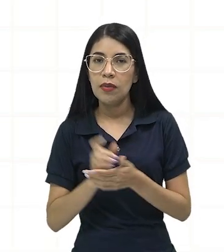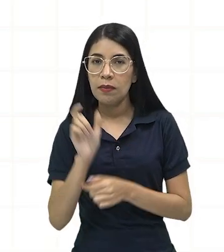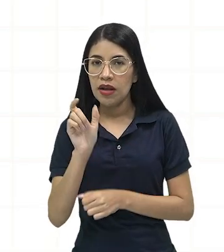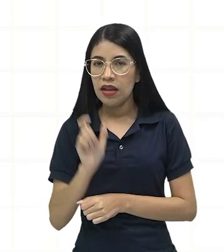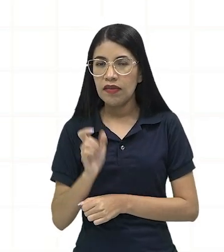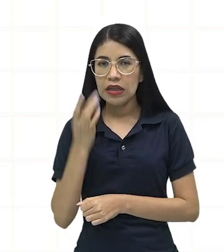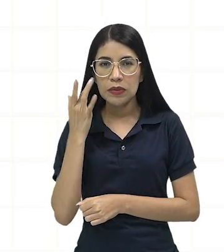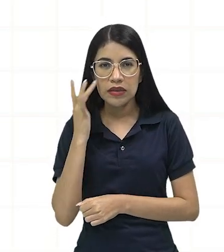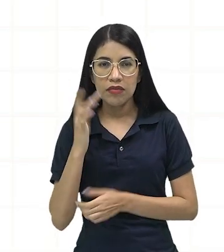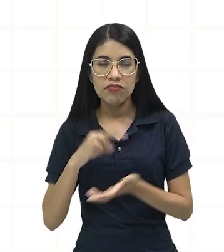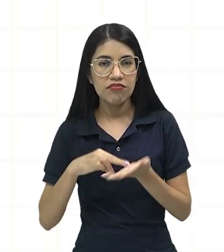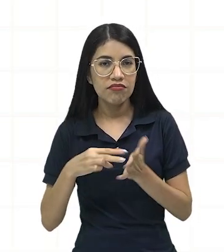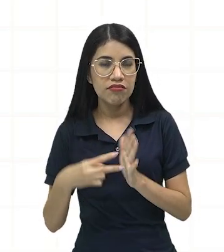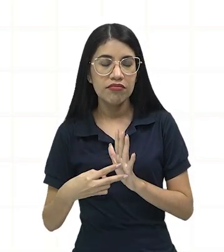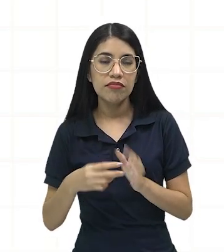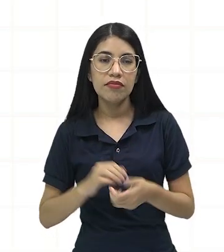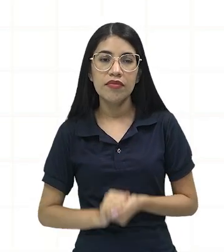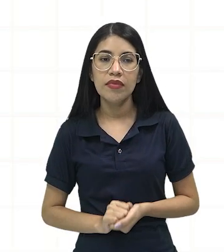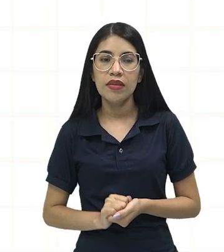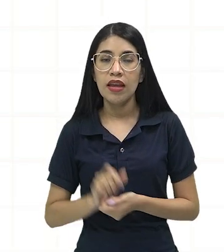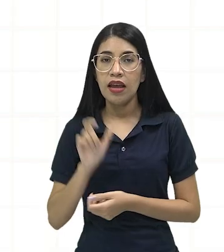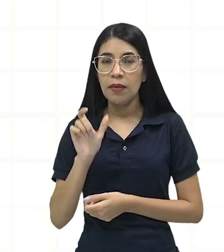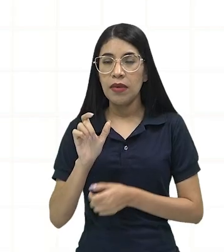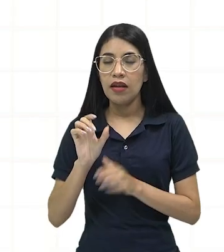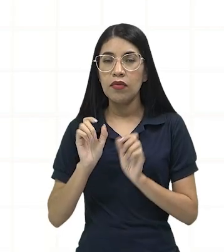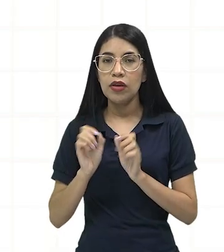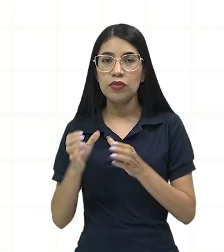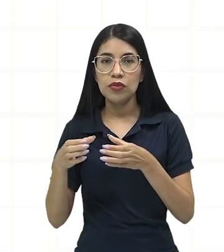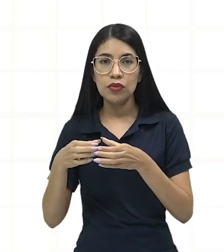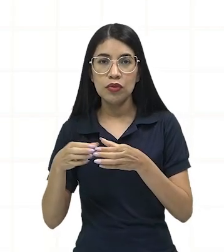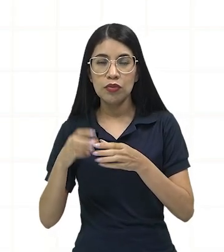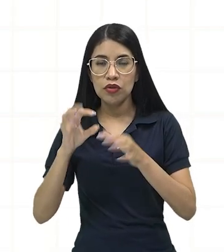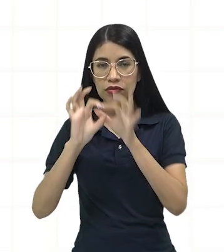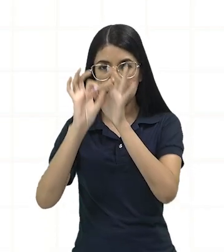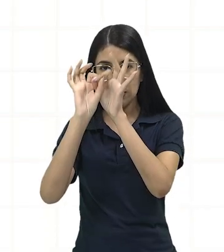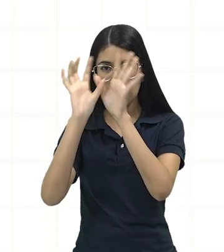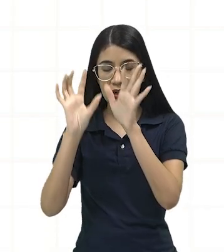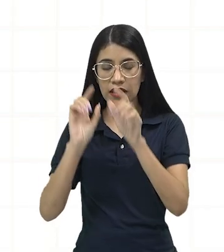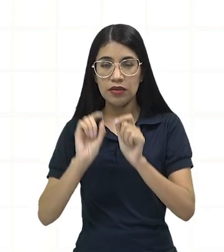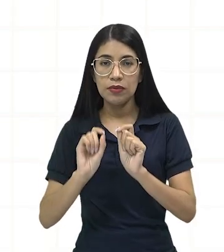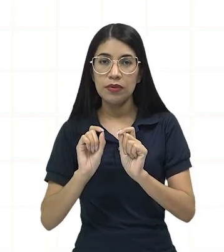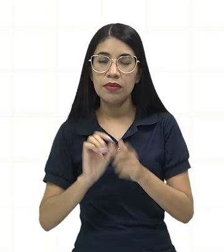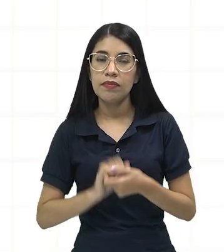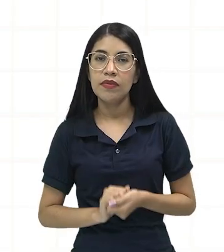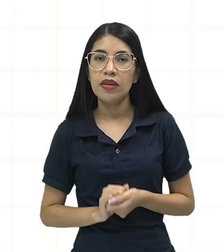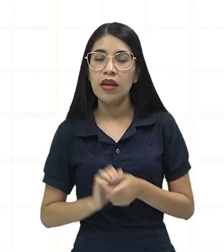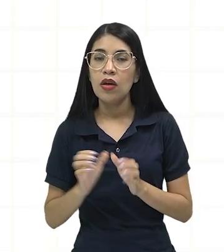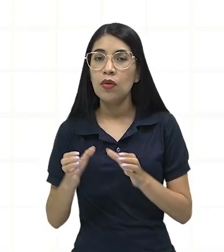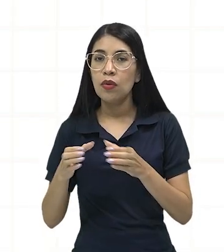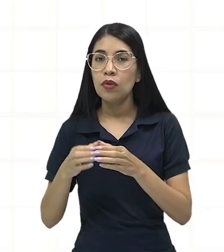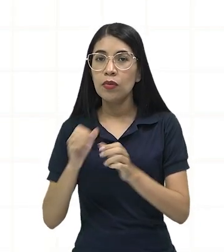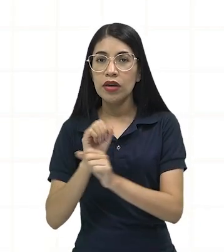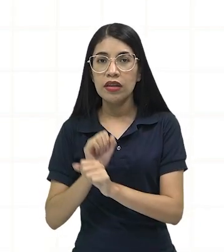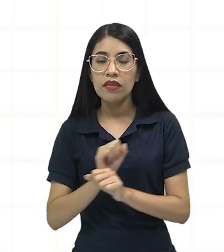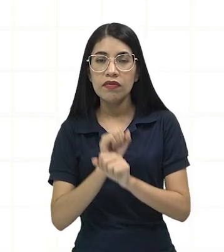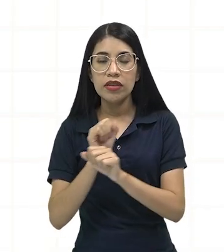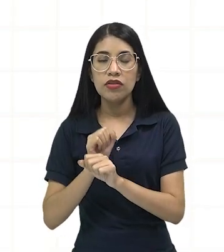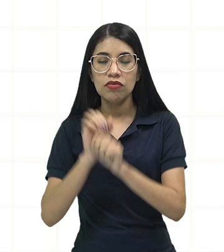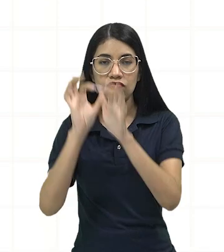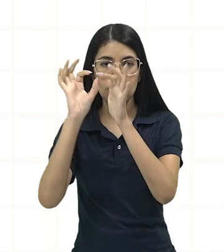entendido. Primeiramente, a ideia dos liberais, tá? Estou falando aí dos defensores do